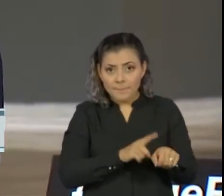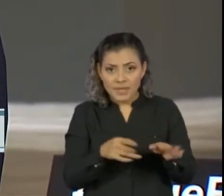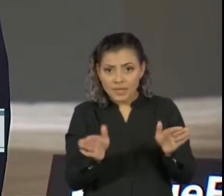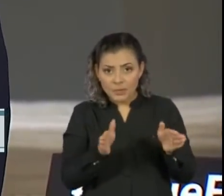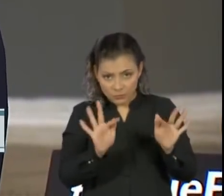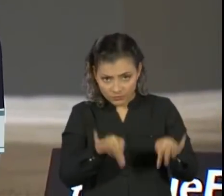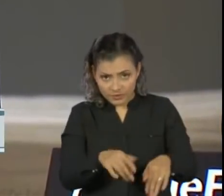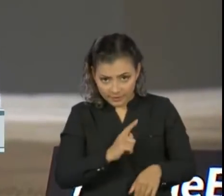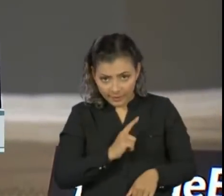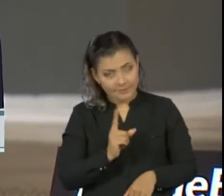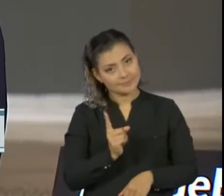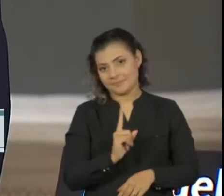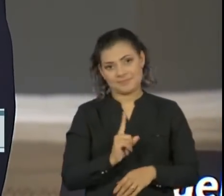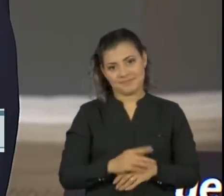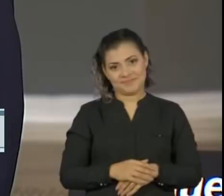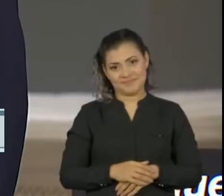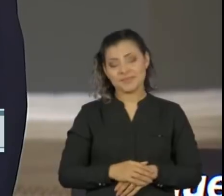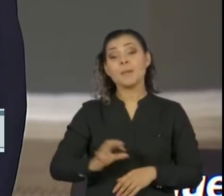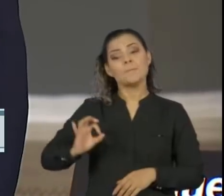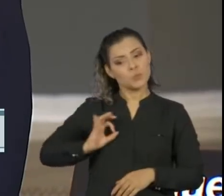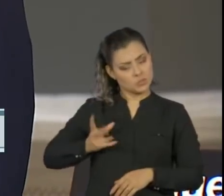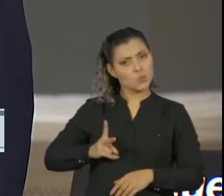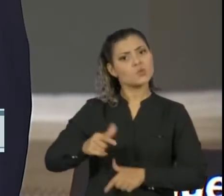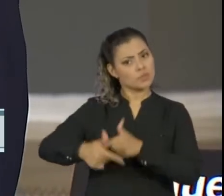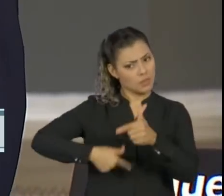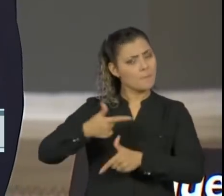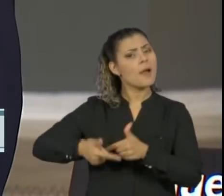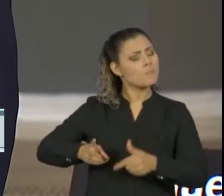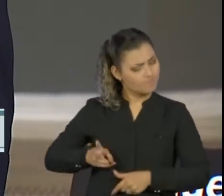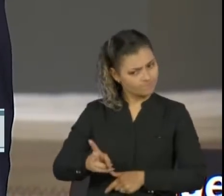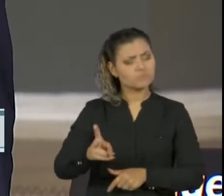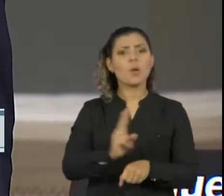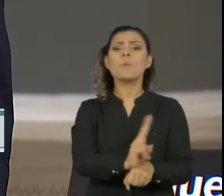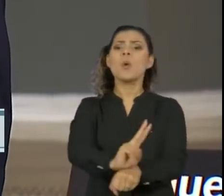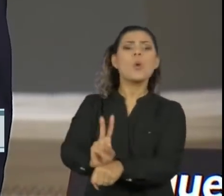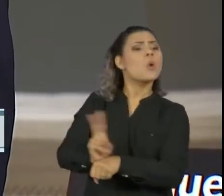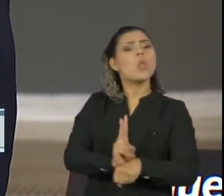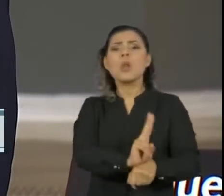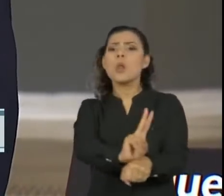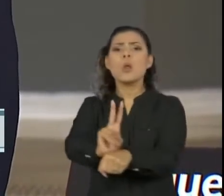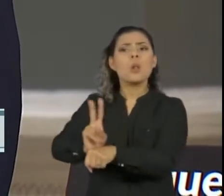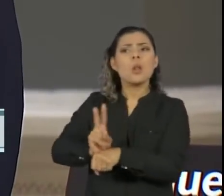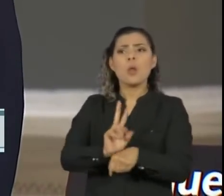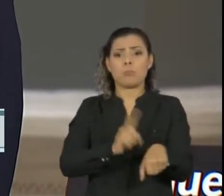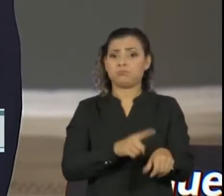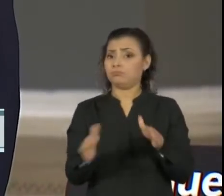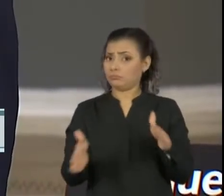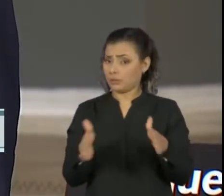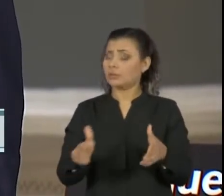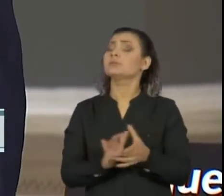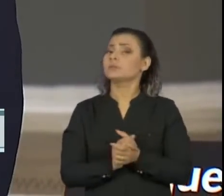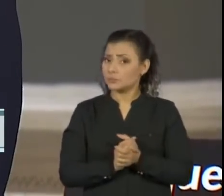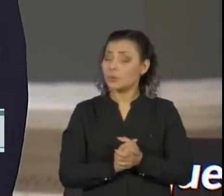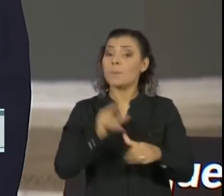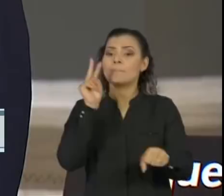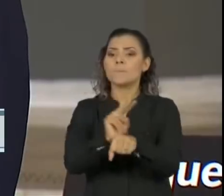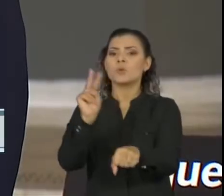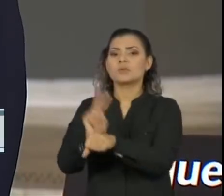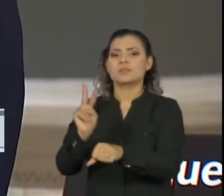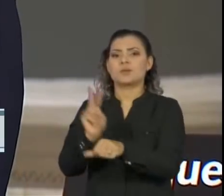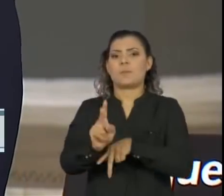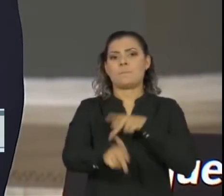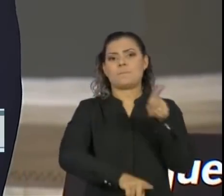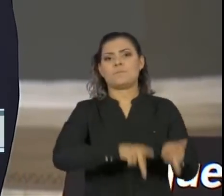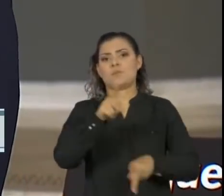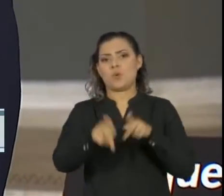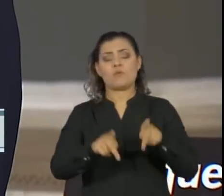A polícia continua fazendo o trabalho dela e potencializado nesse período exatamente na proteção daqueles